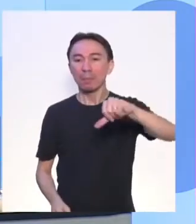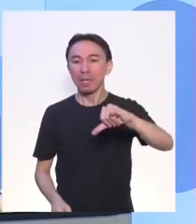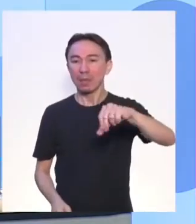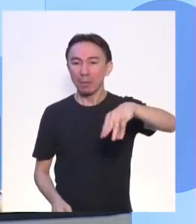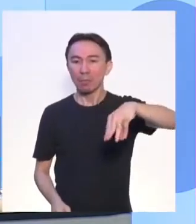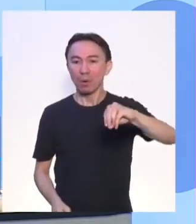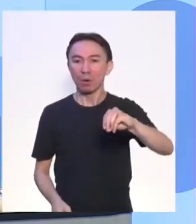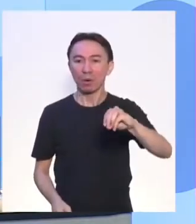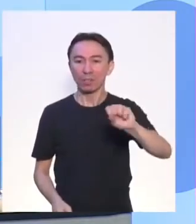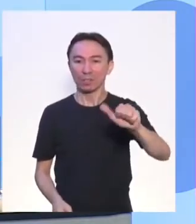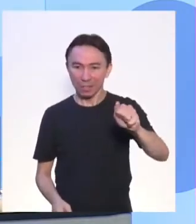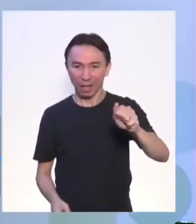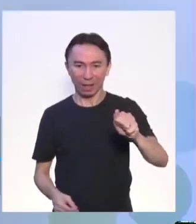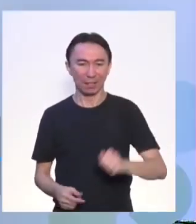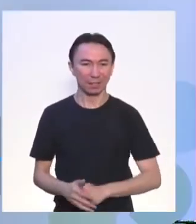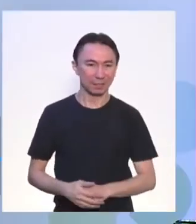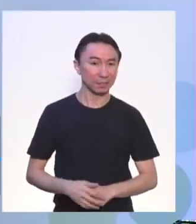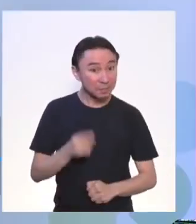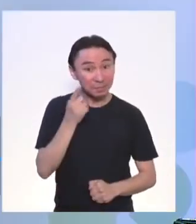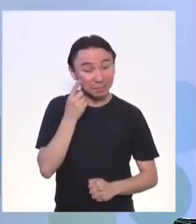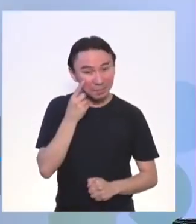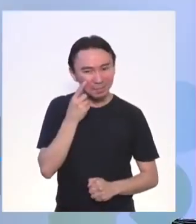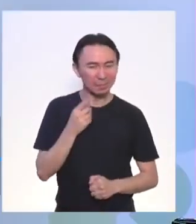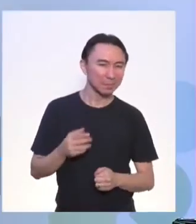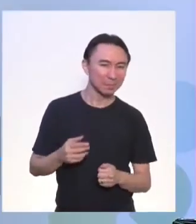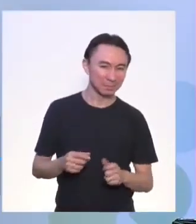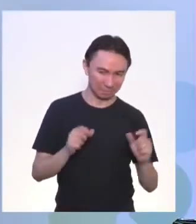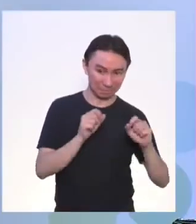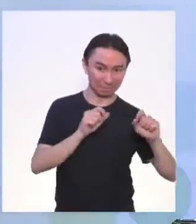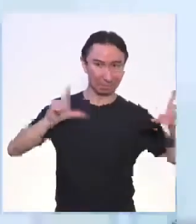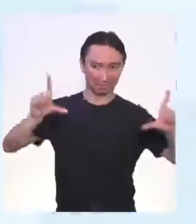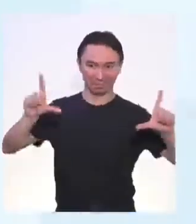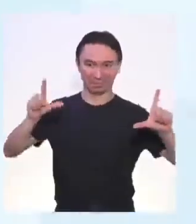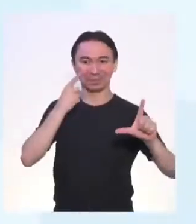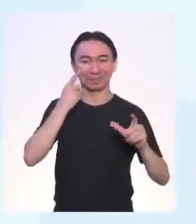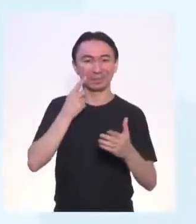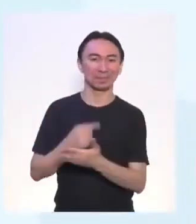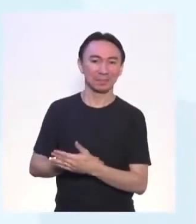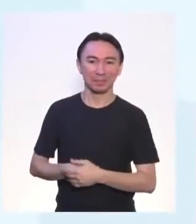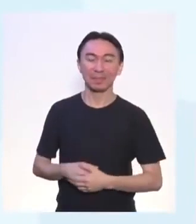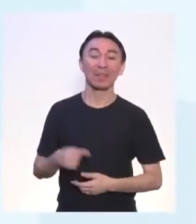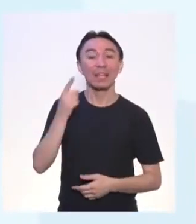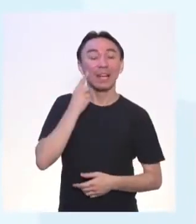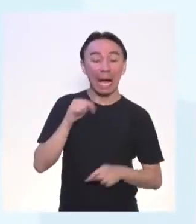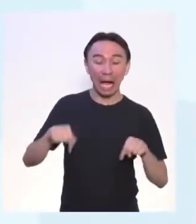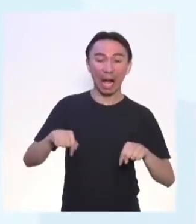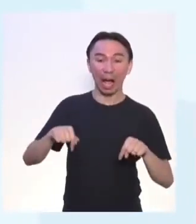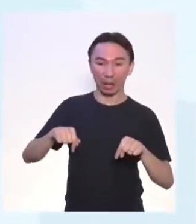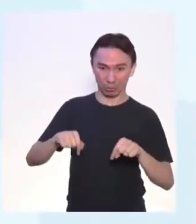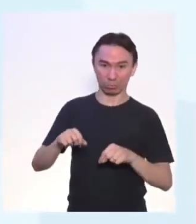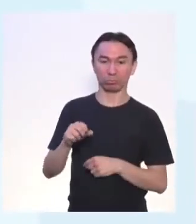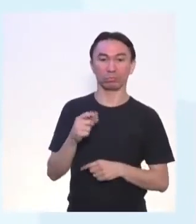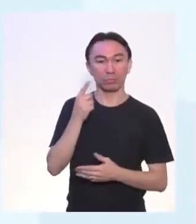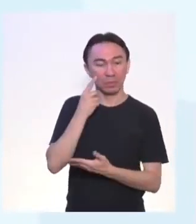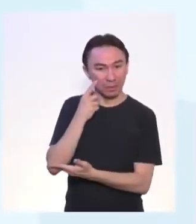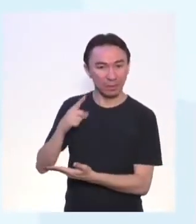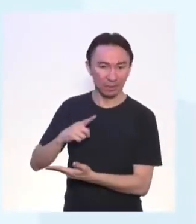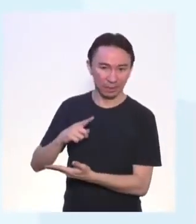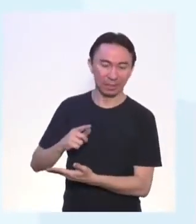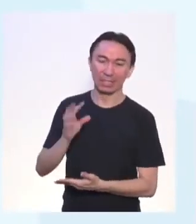Luci. Vamos lá, então. Coloquem para eles, por favor. Então, aqui, ó, na região sudeste, né, tangerina.